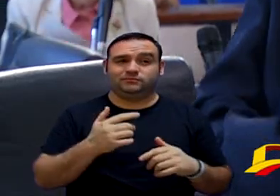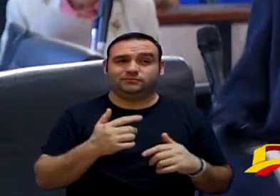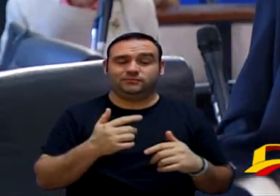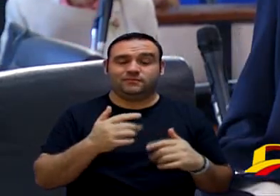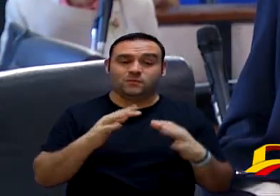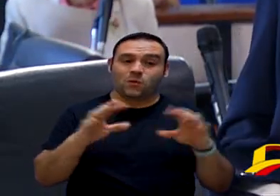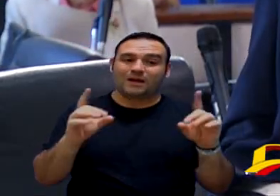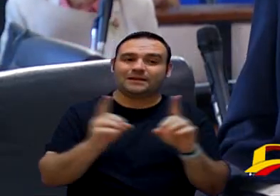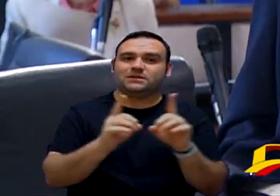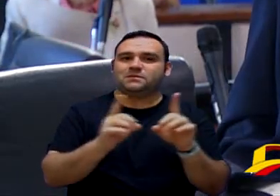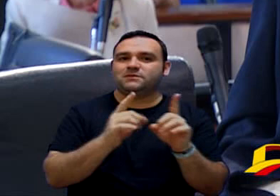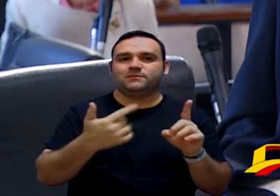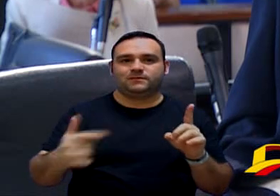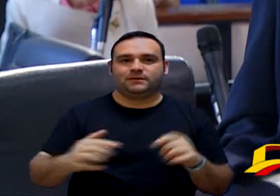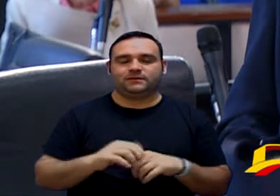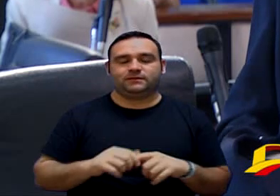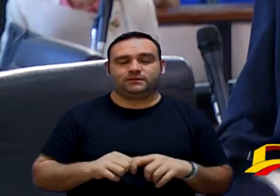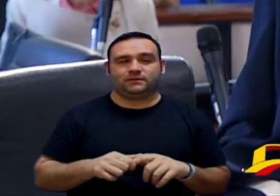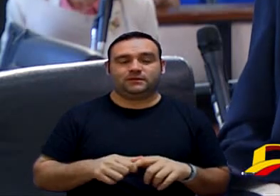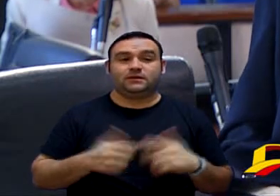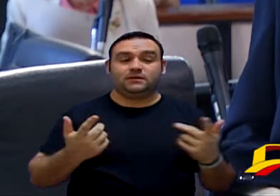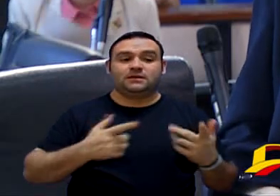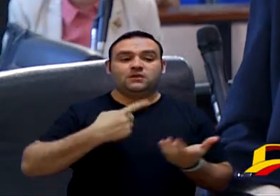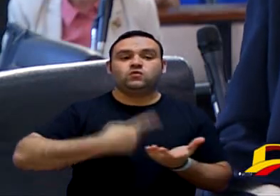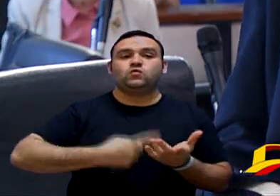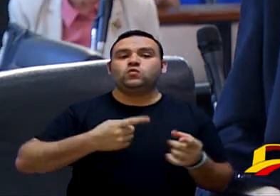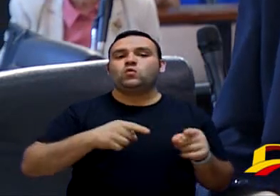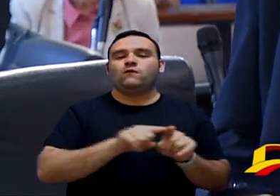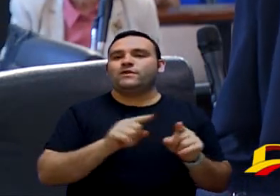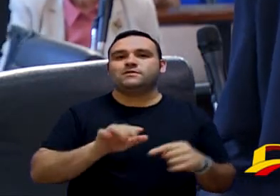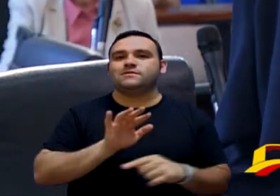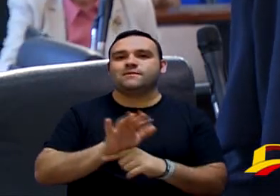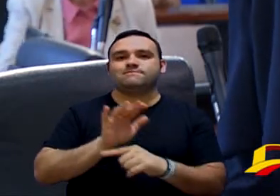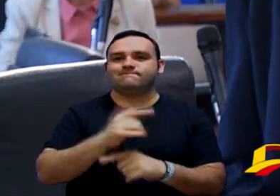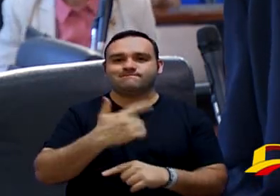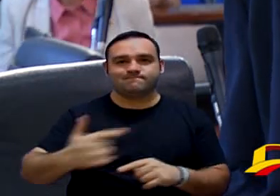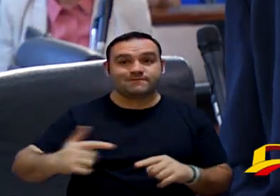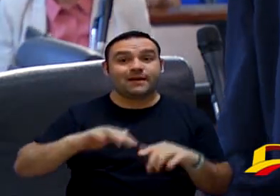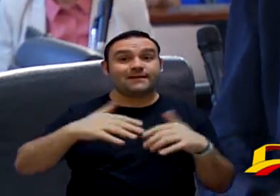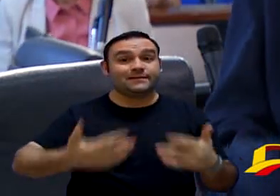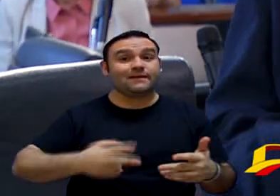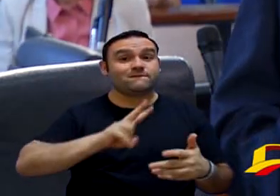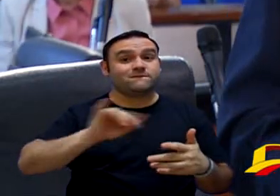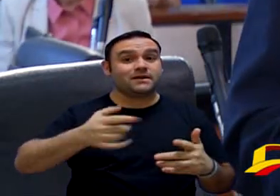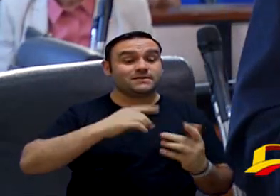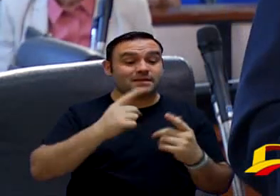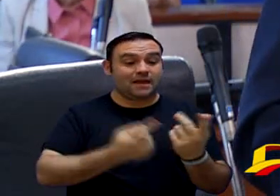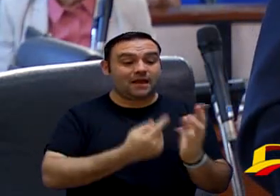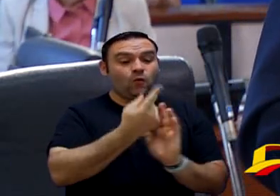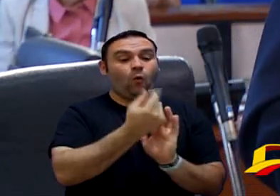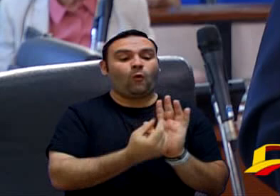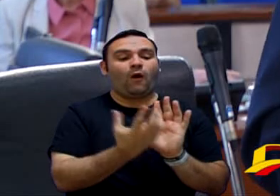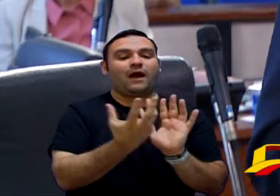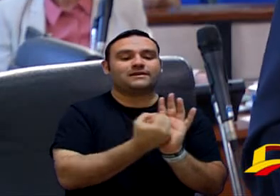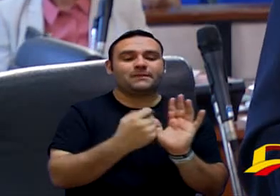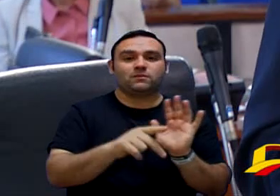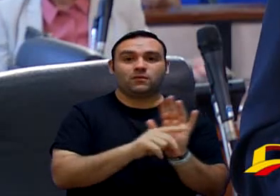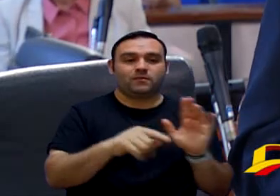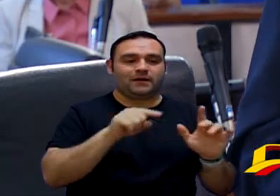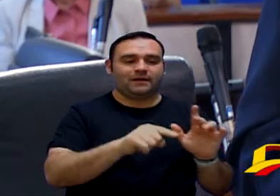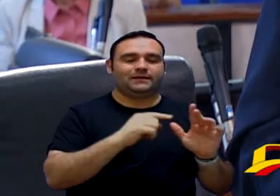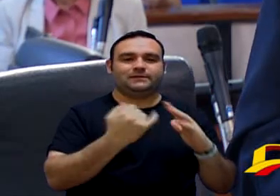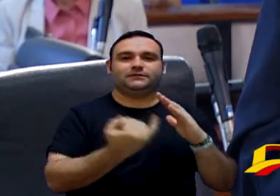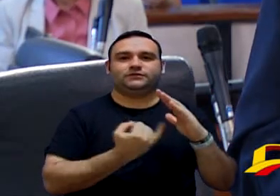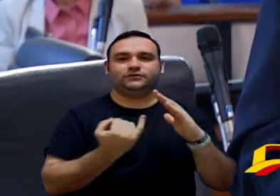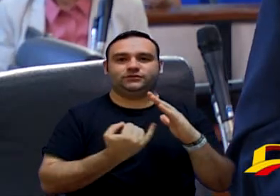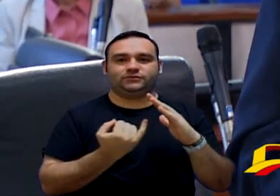tipo de atendimento os convênios não contemplam então isso vai sair do orçamento da entidade